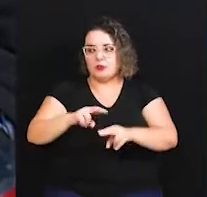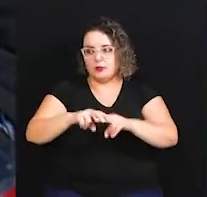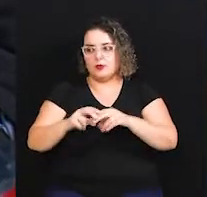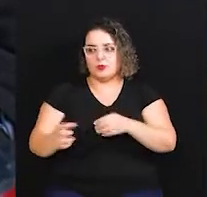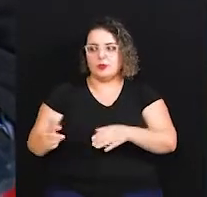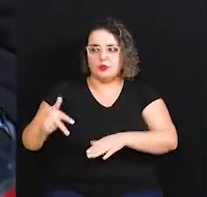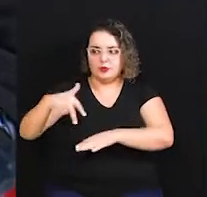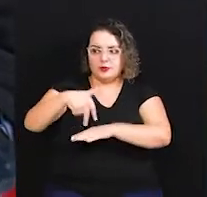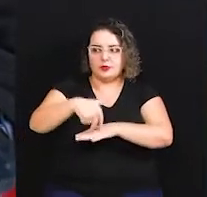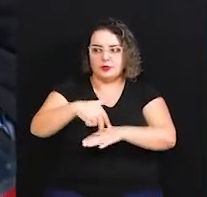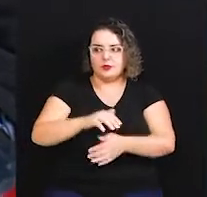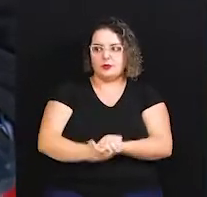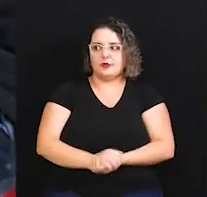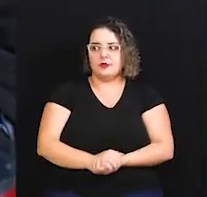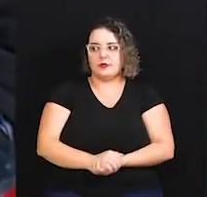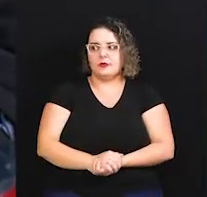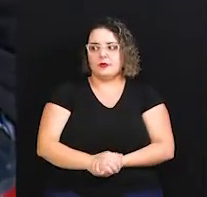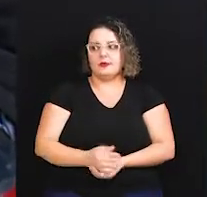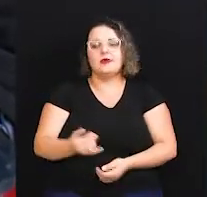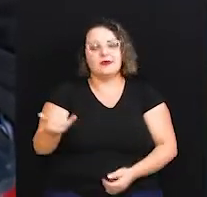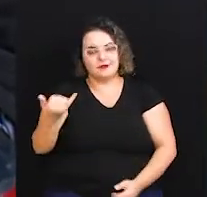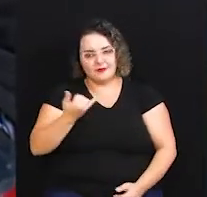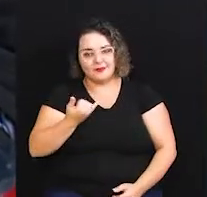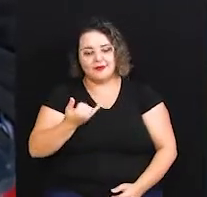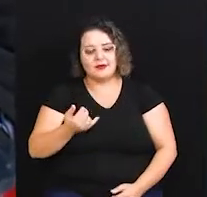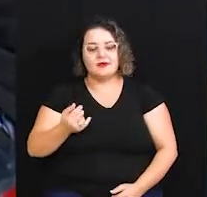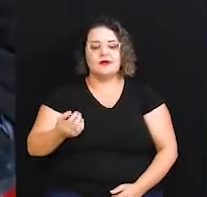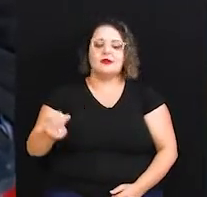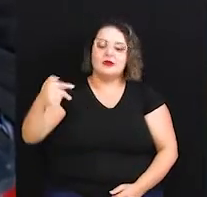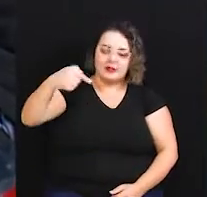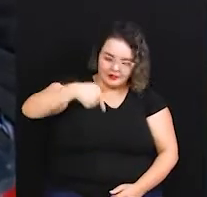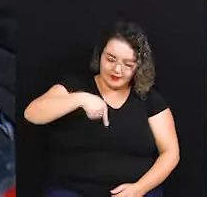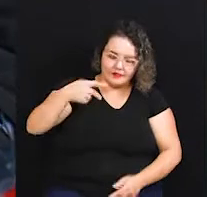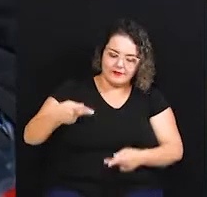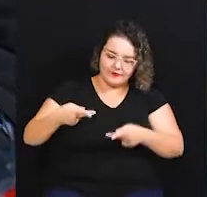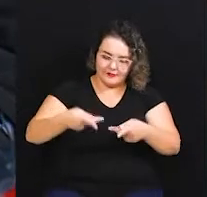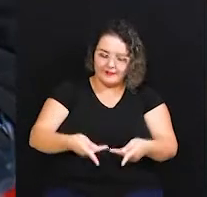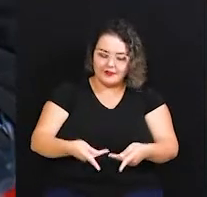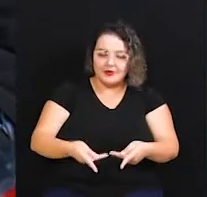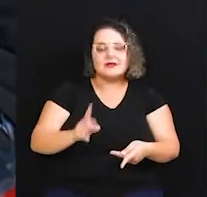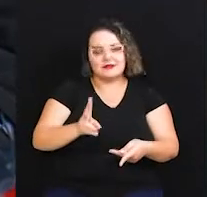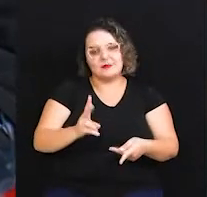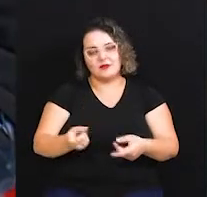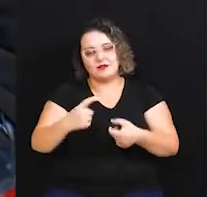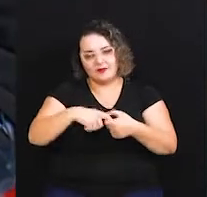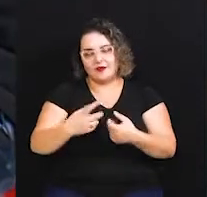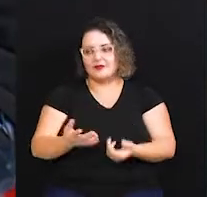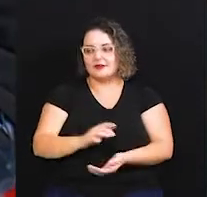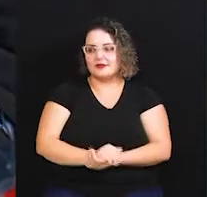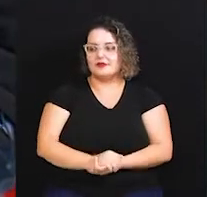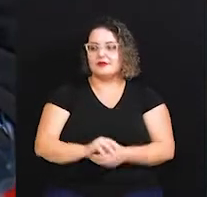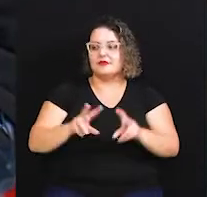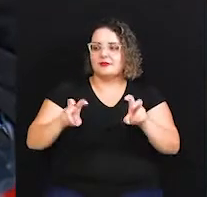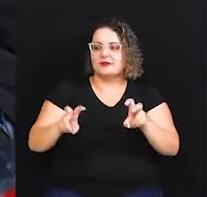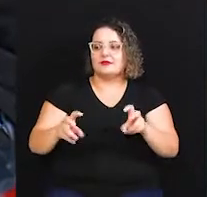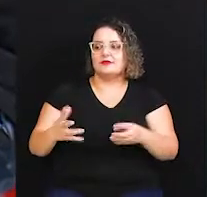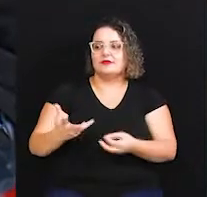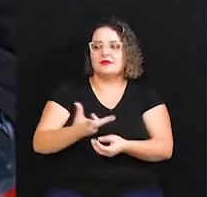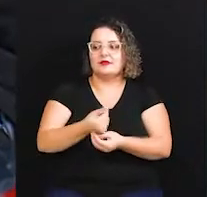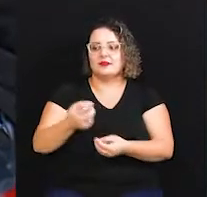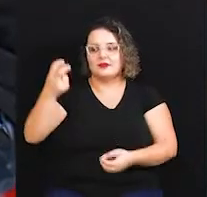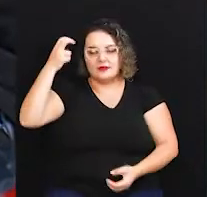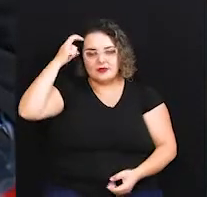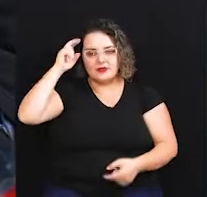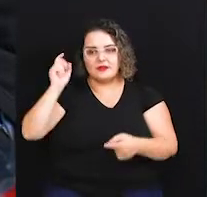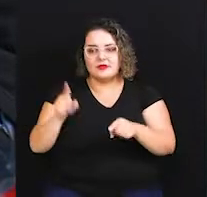aqui, ele falou quem vem aqui sempre volta, e uma frase que você acabou de citar e que você me disse da outra vez é que onde tem arte,